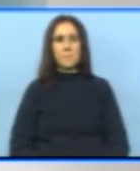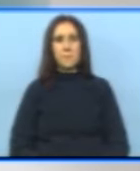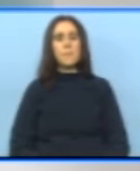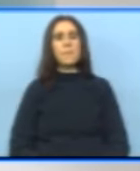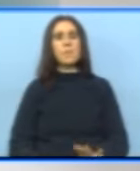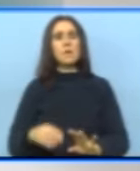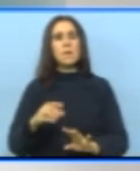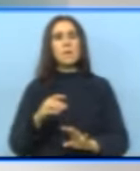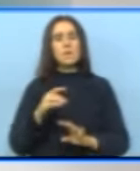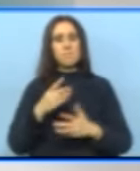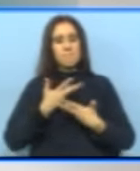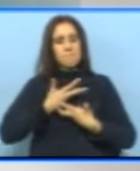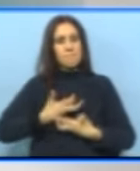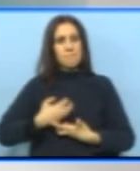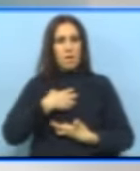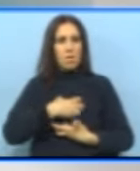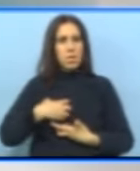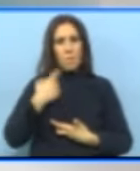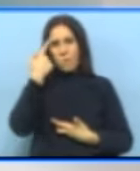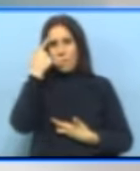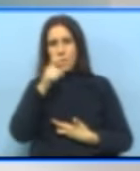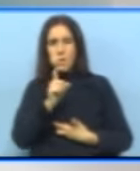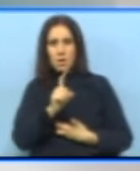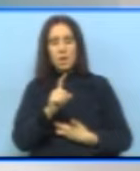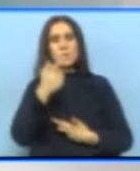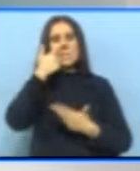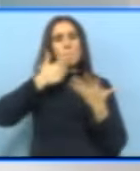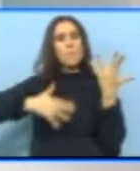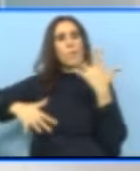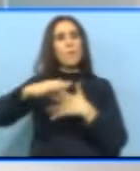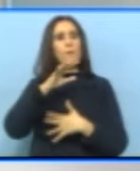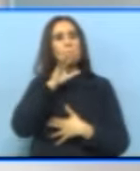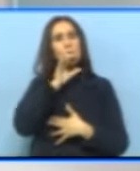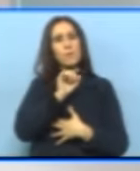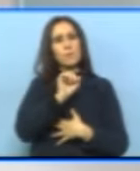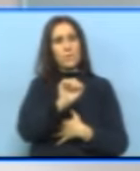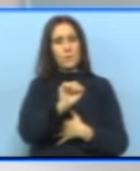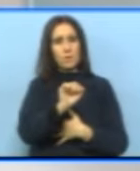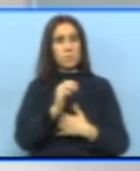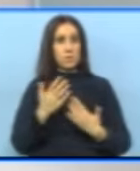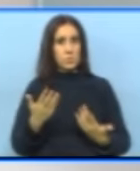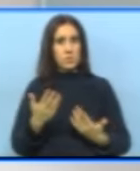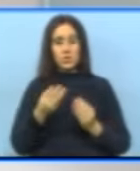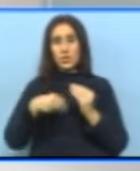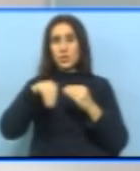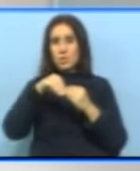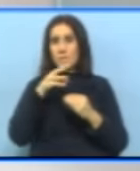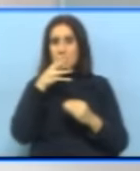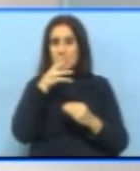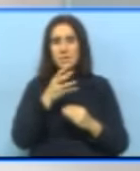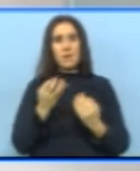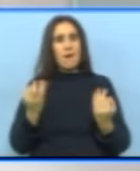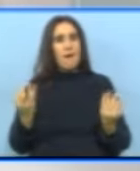vingarás nem guardarás rancor contra os filhos do teu povo. Ou seja, é já um progresso a dizer, mesmo